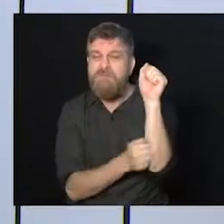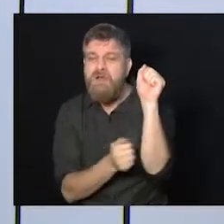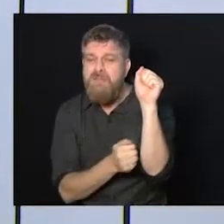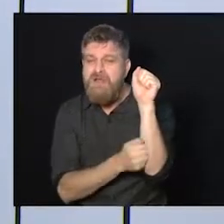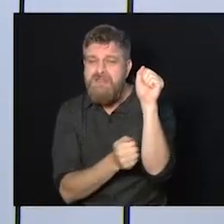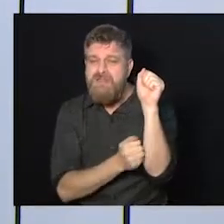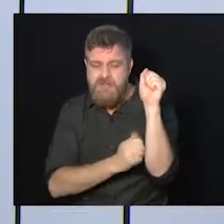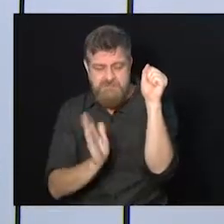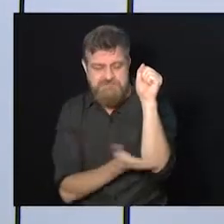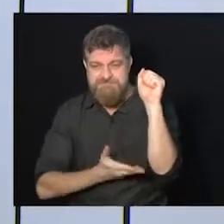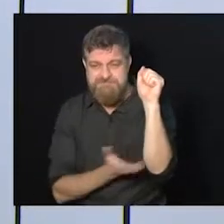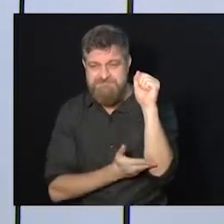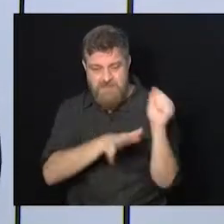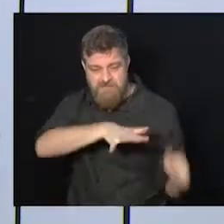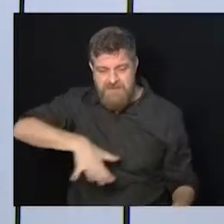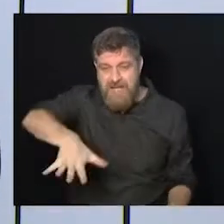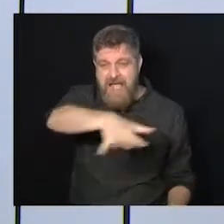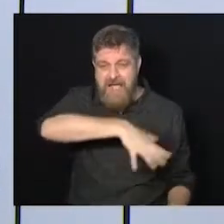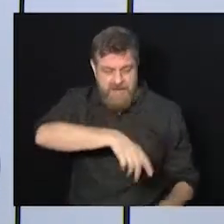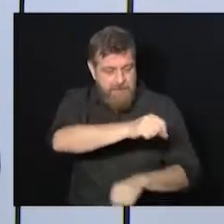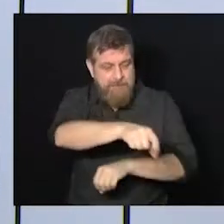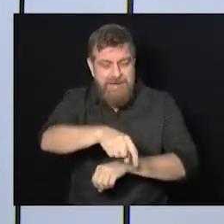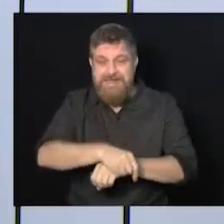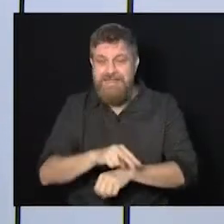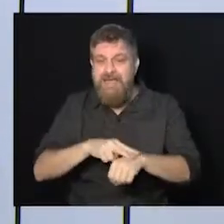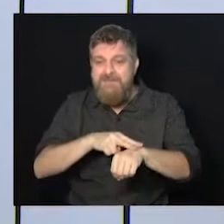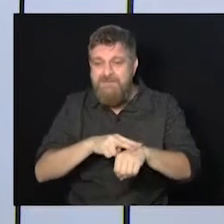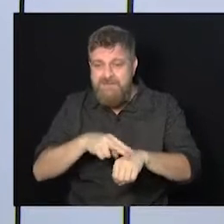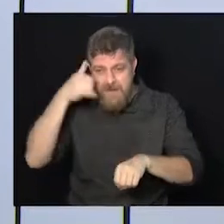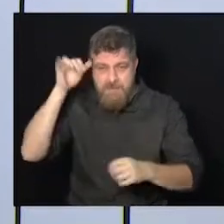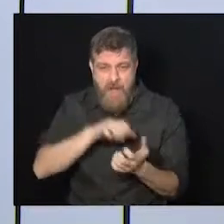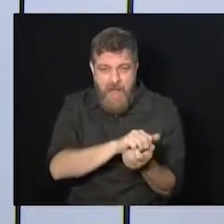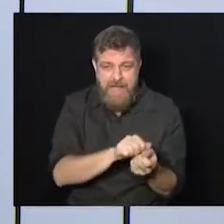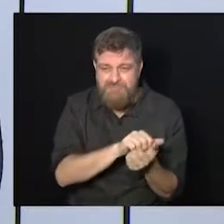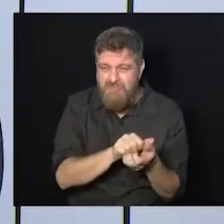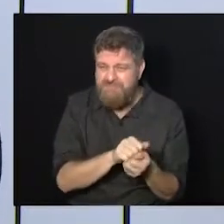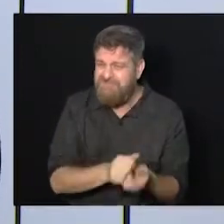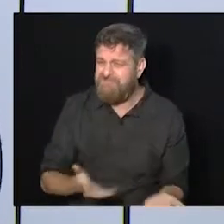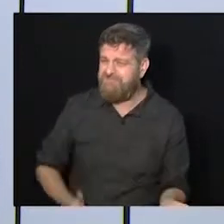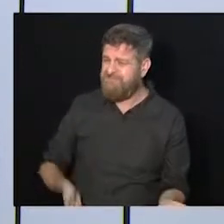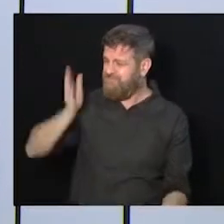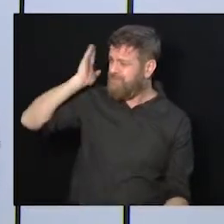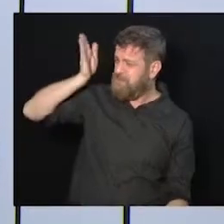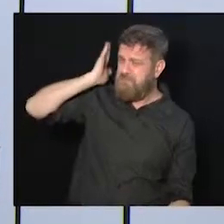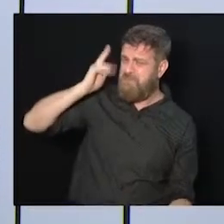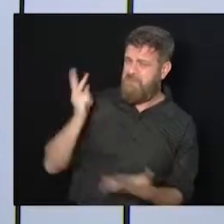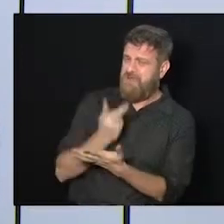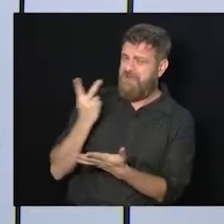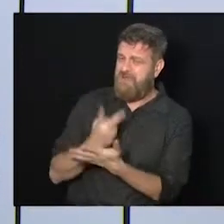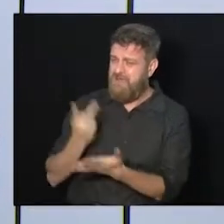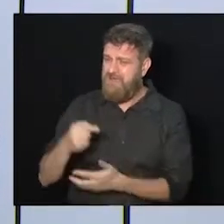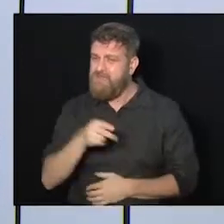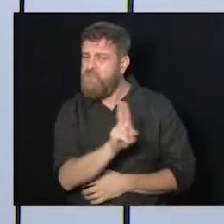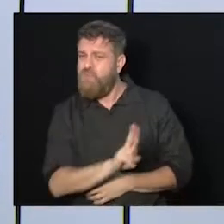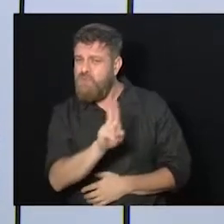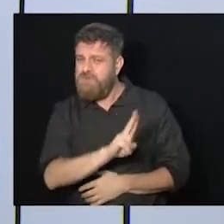abrir campo de pasto ou cultivo, né? É o uso mais burro daquele potencial que tem.